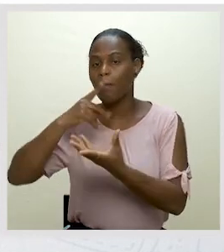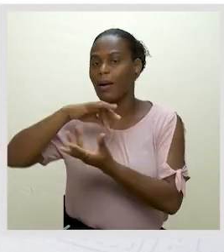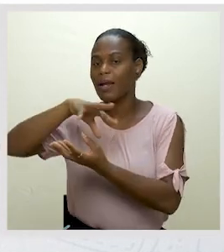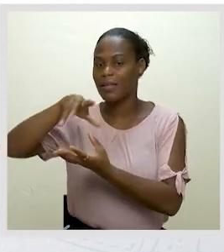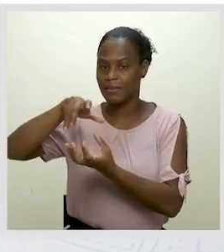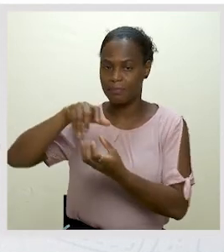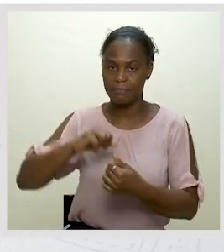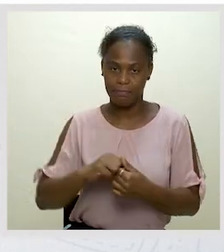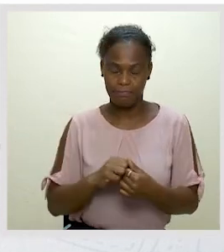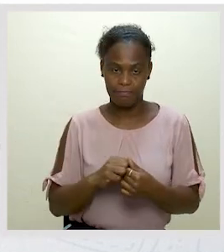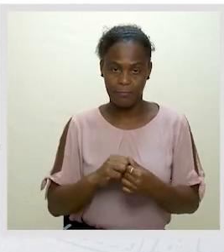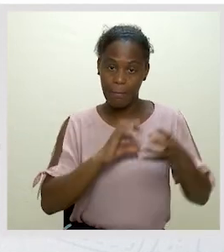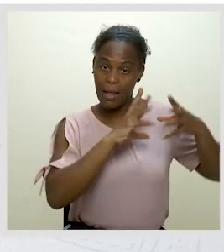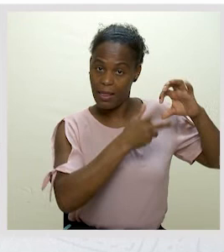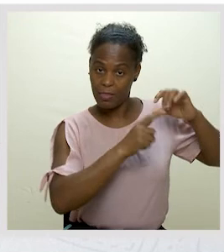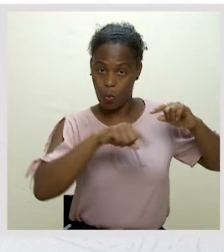outros planetas.